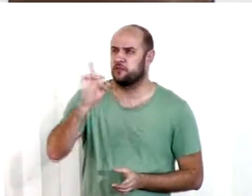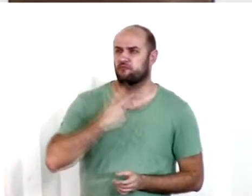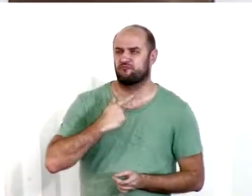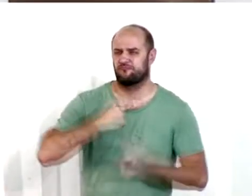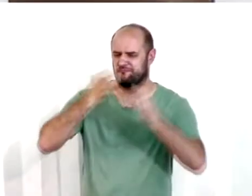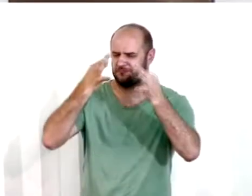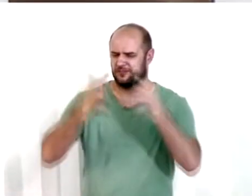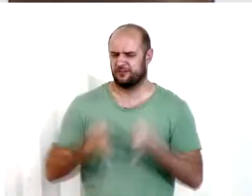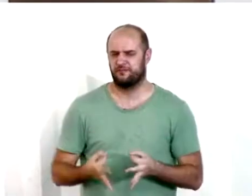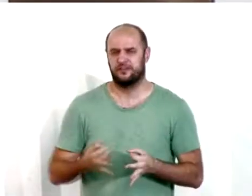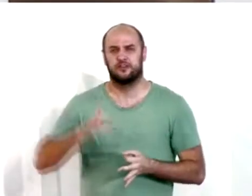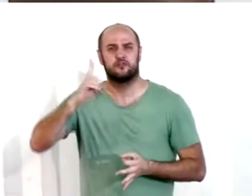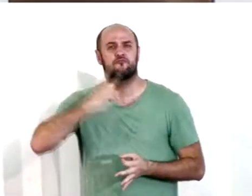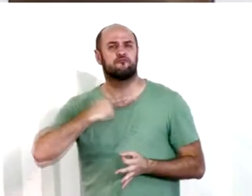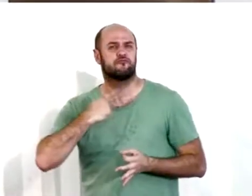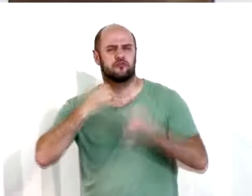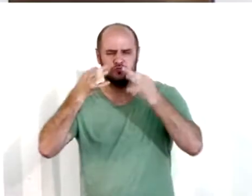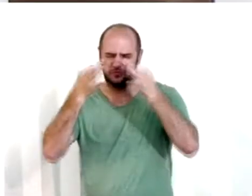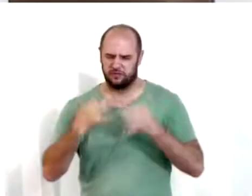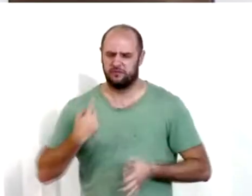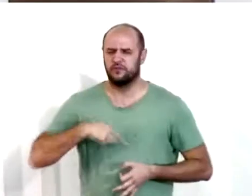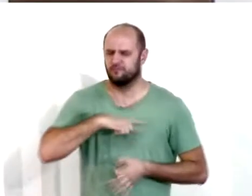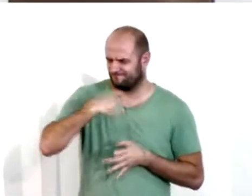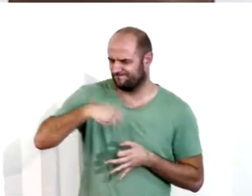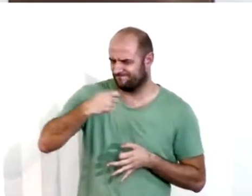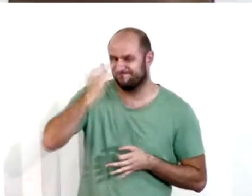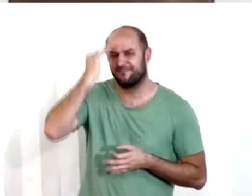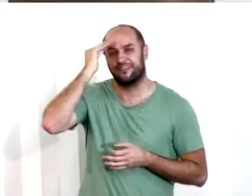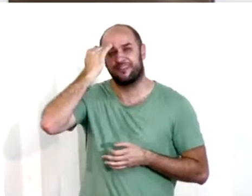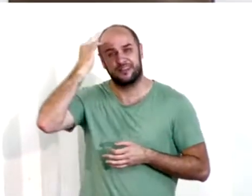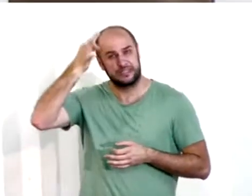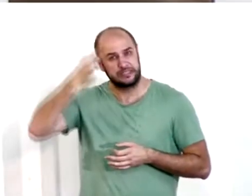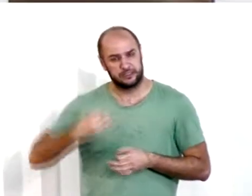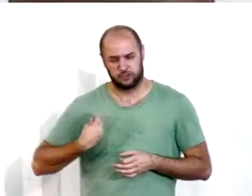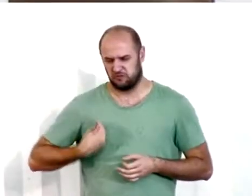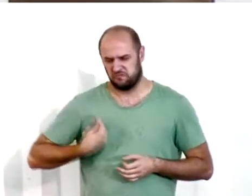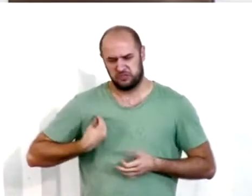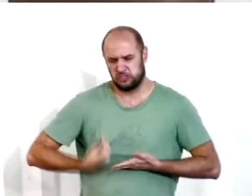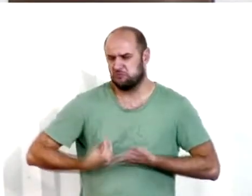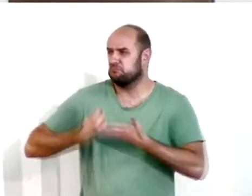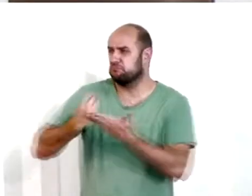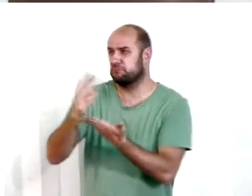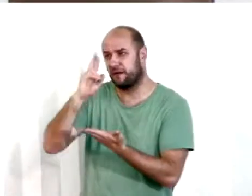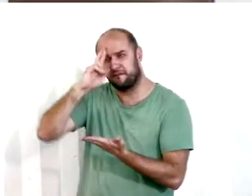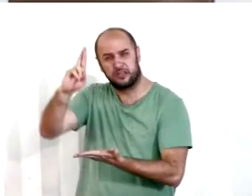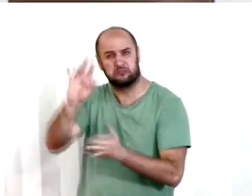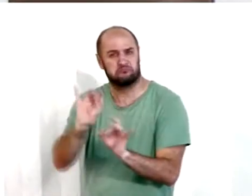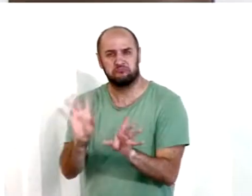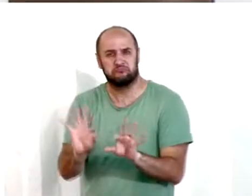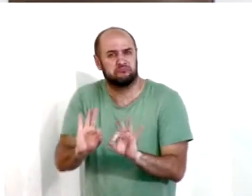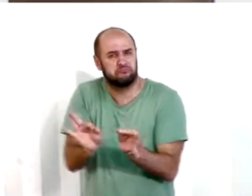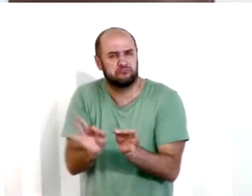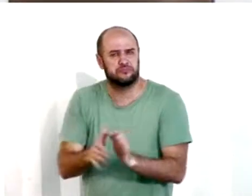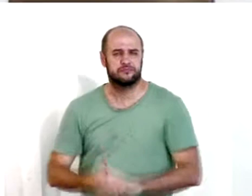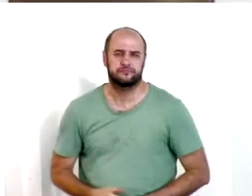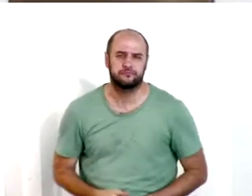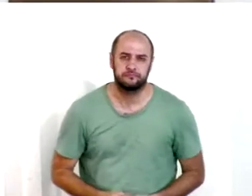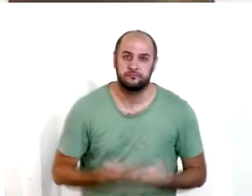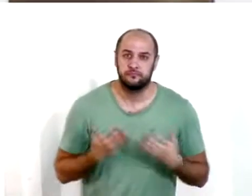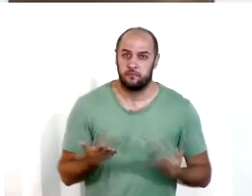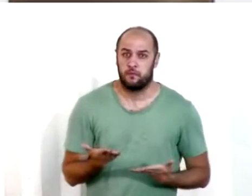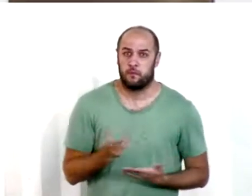por ser perfeita, nós temos que entendê-la e viver nela conforme Ele revela. E é isso que Paulo está mostrando. Então ele